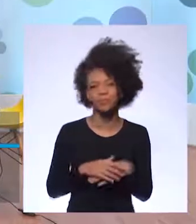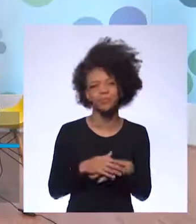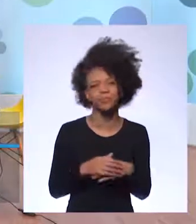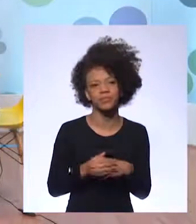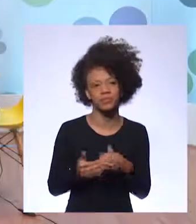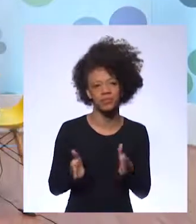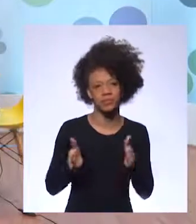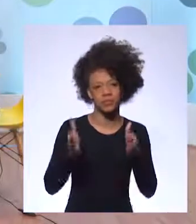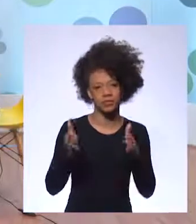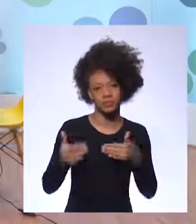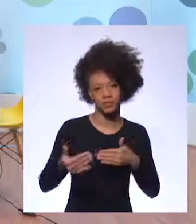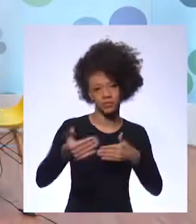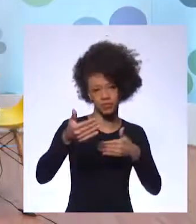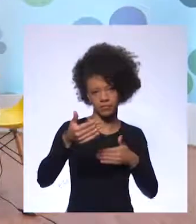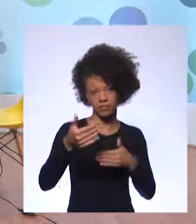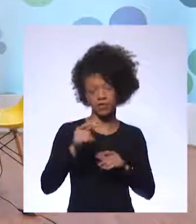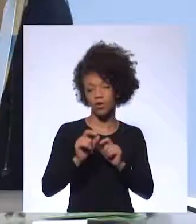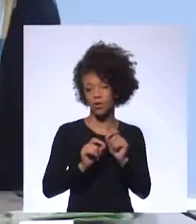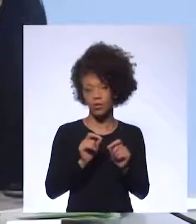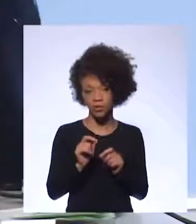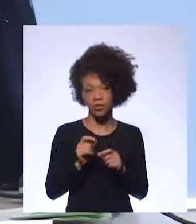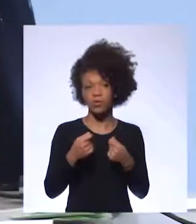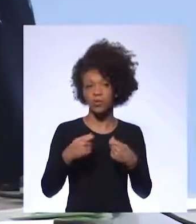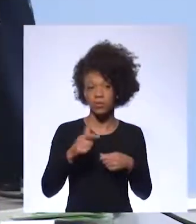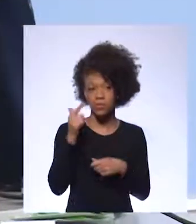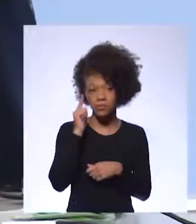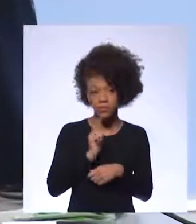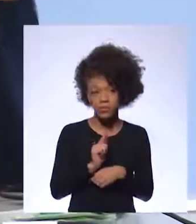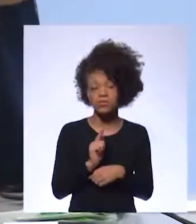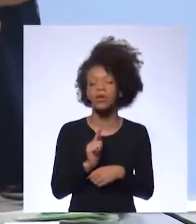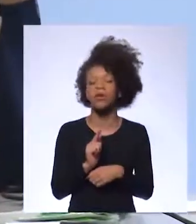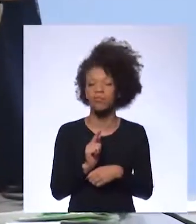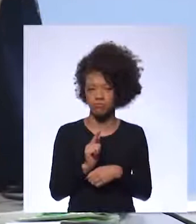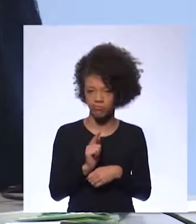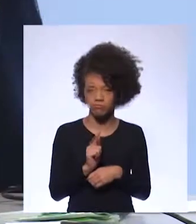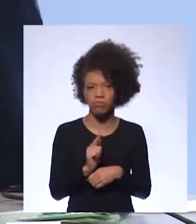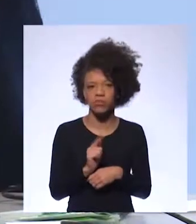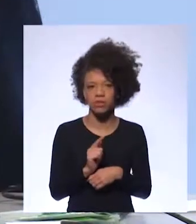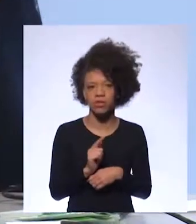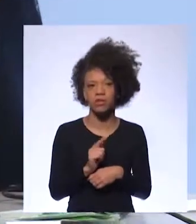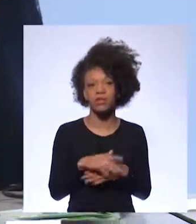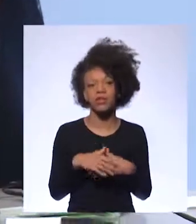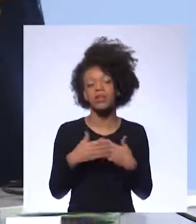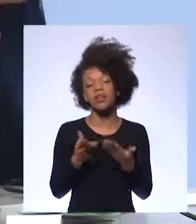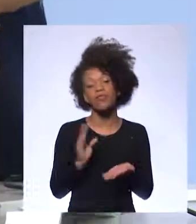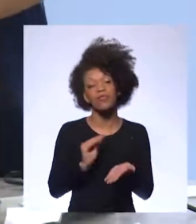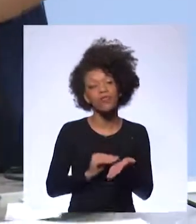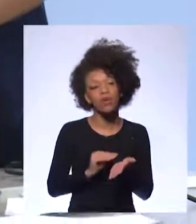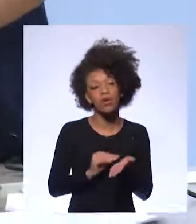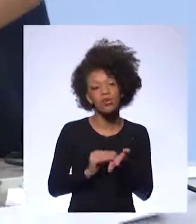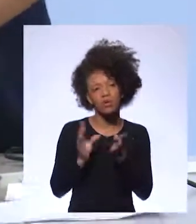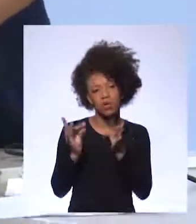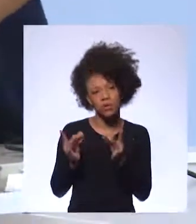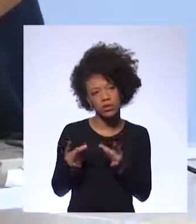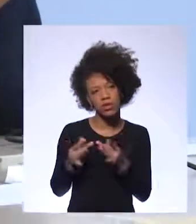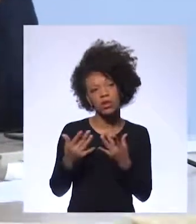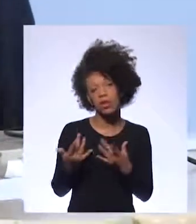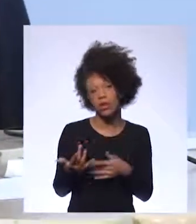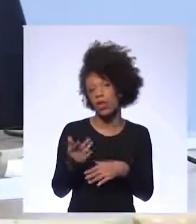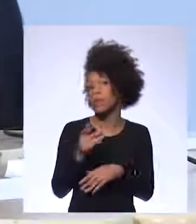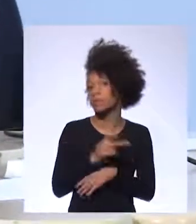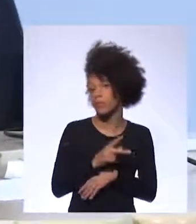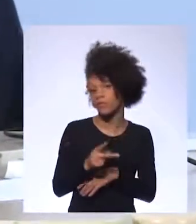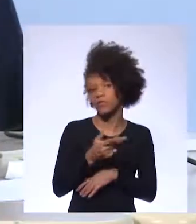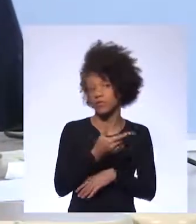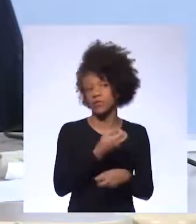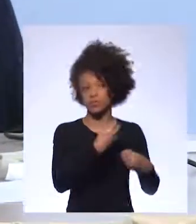morei no que dava olha aqui dá para morar mais tá e faltou o detalhe que a professora que me ensinou